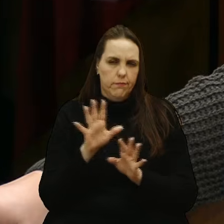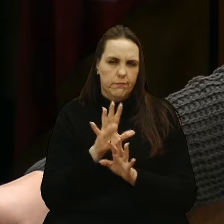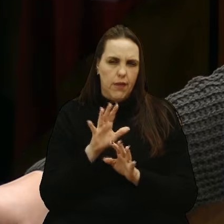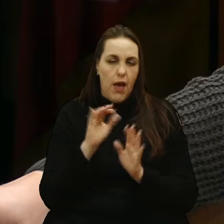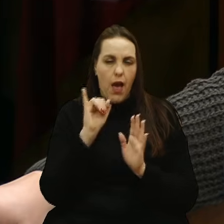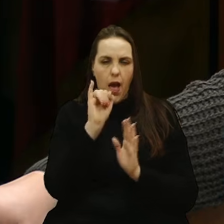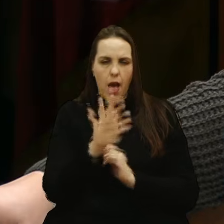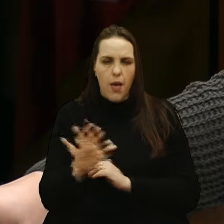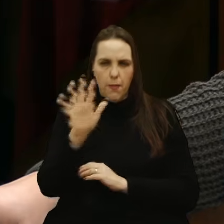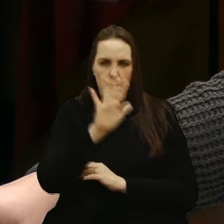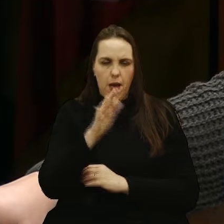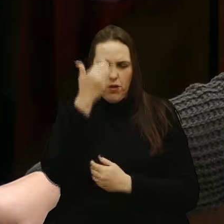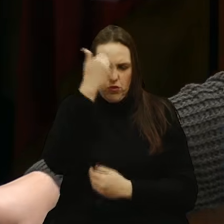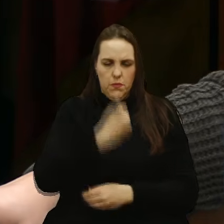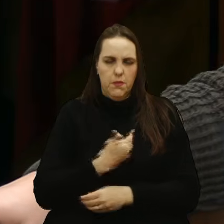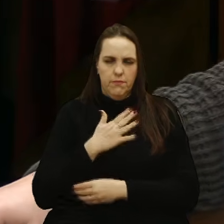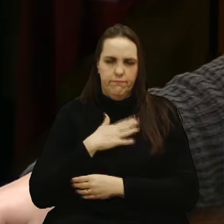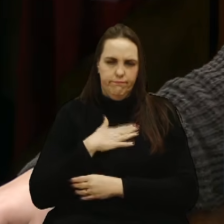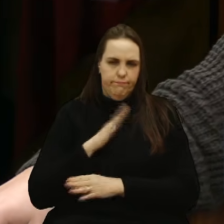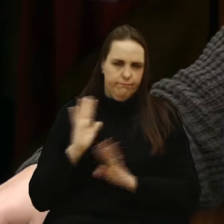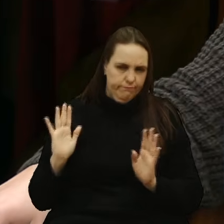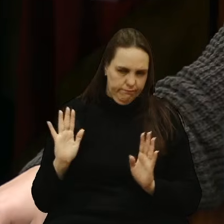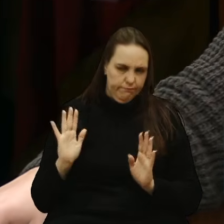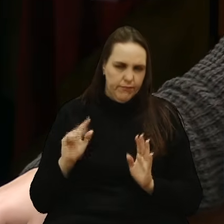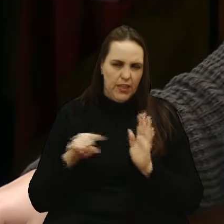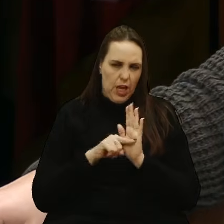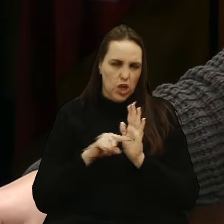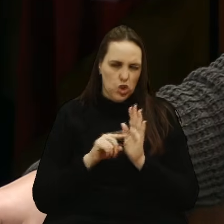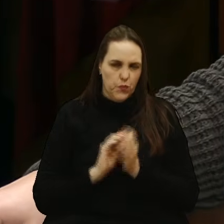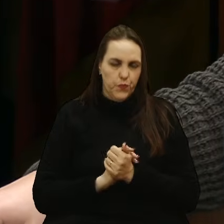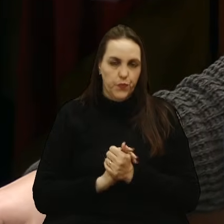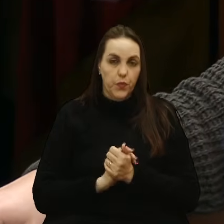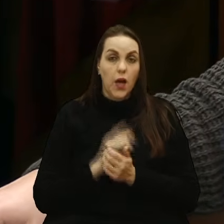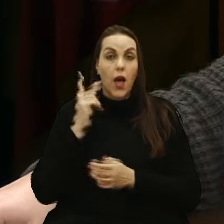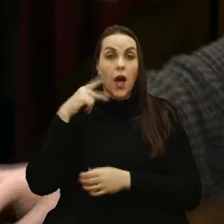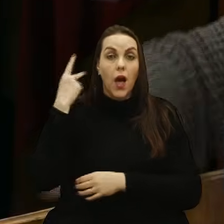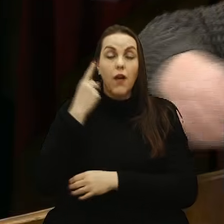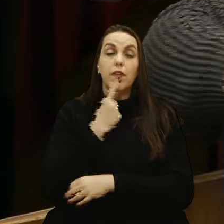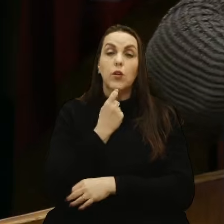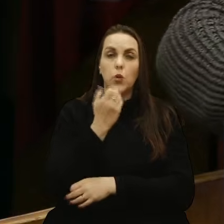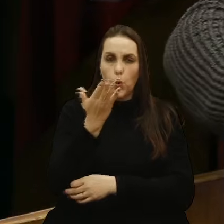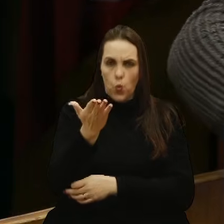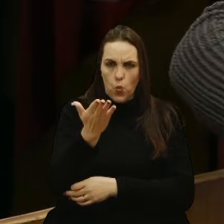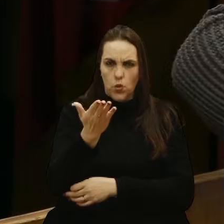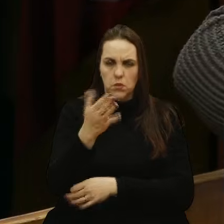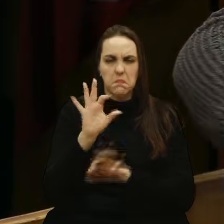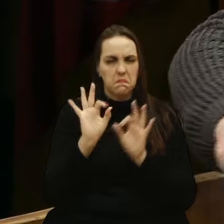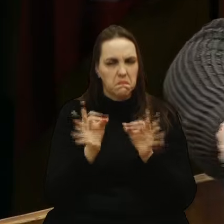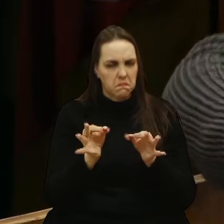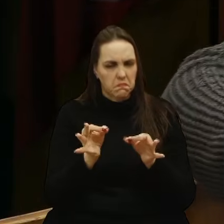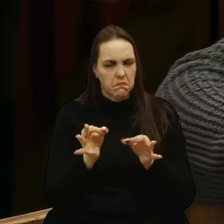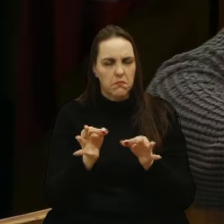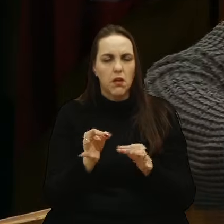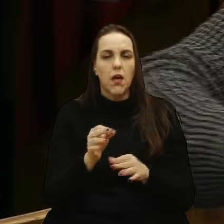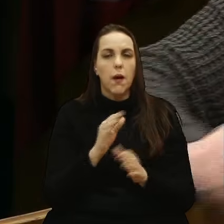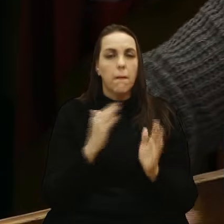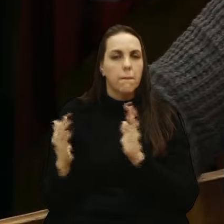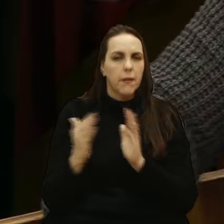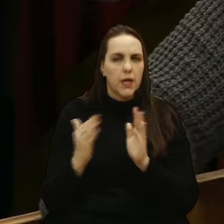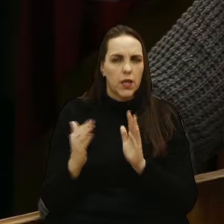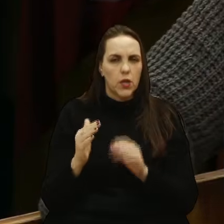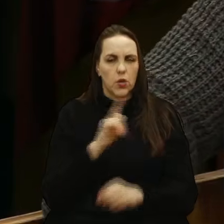imagem desse que vos fala. Mas a vereadora Rose foi muito feliz em falar que na época do governo